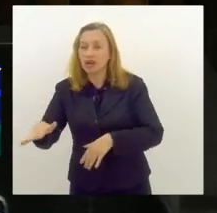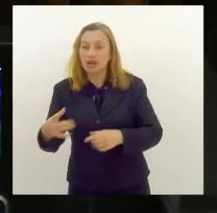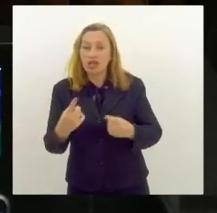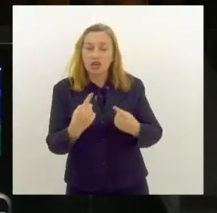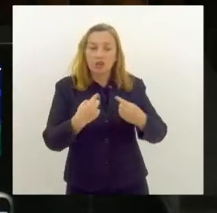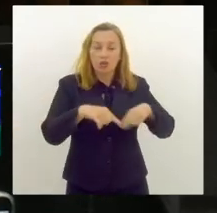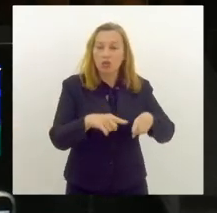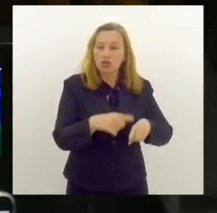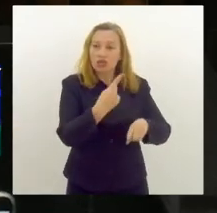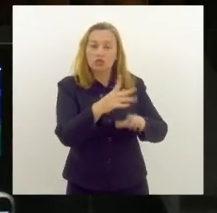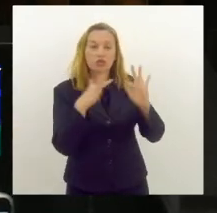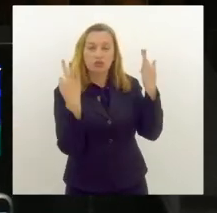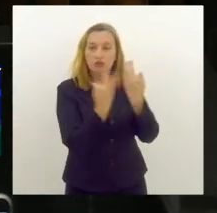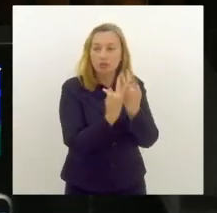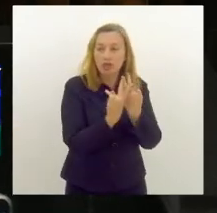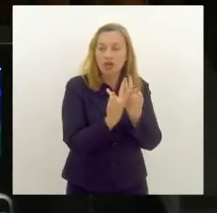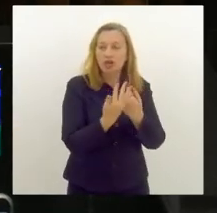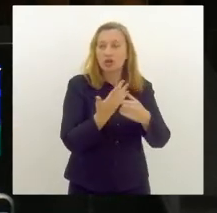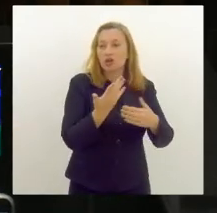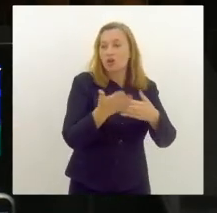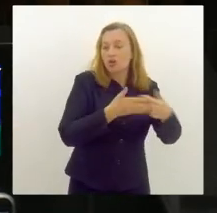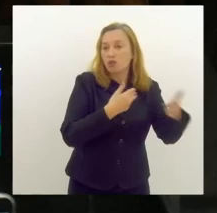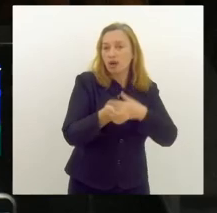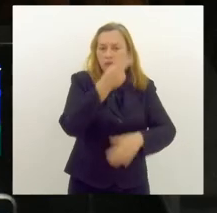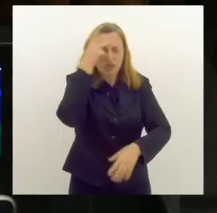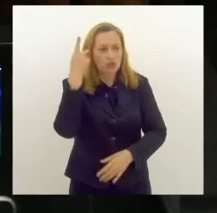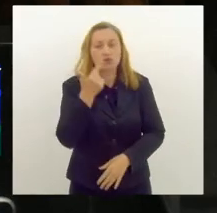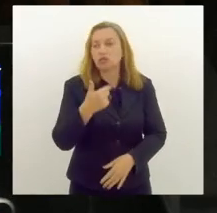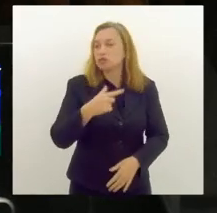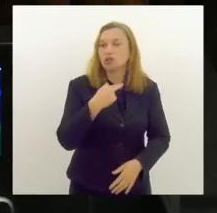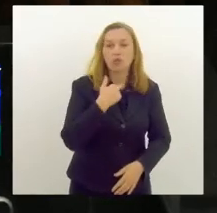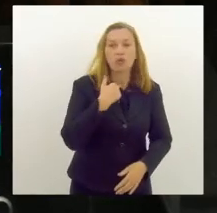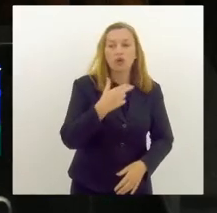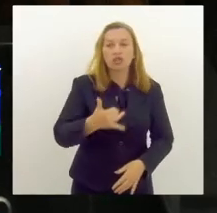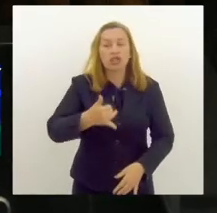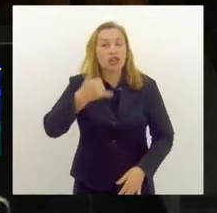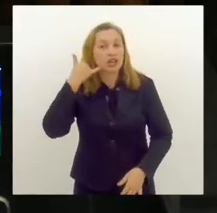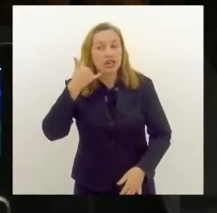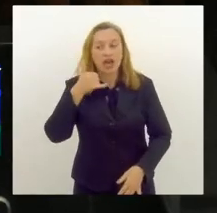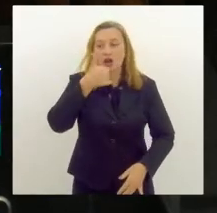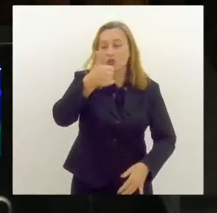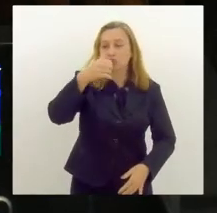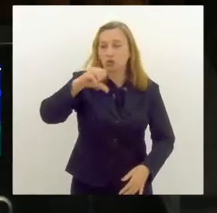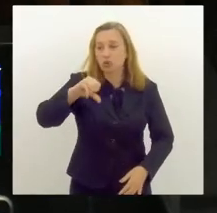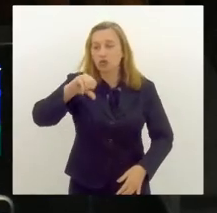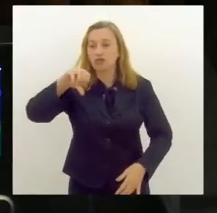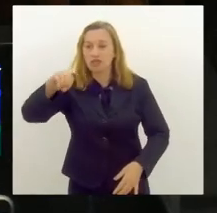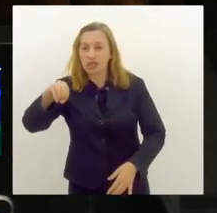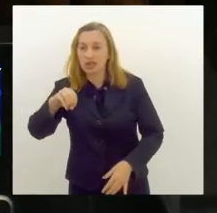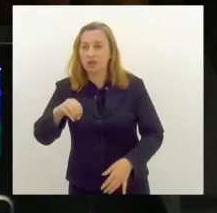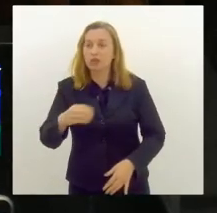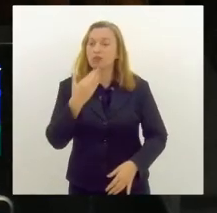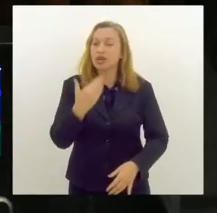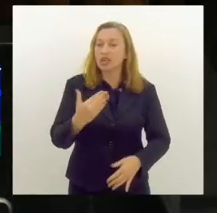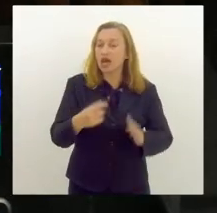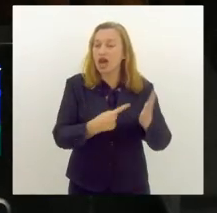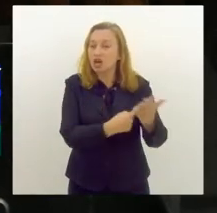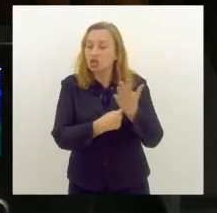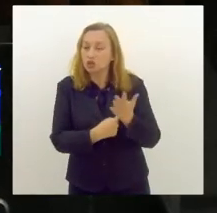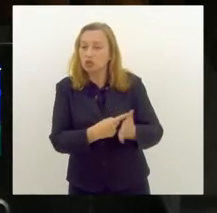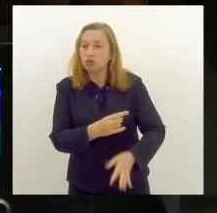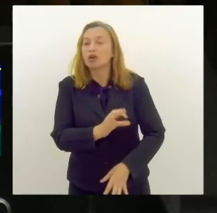qualquer cidadão de ligar para 190 e buscar socorro. É o que querem fazer o tempo inteiro. Bravata,